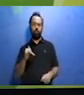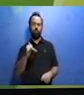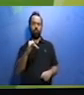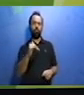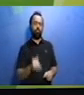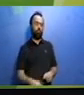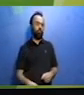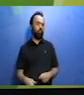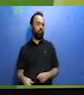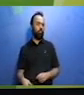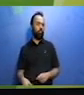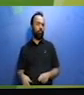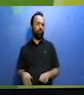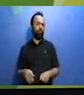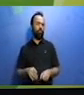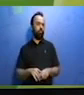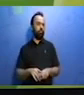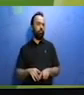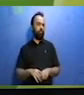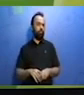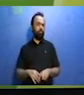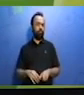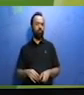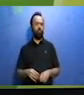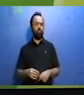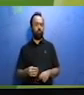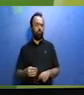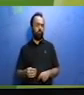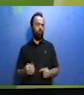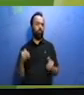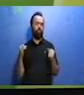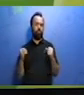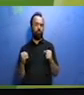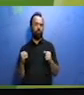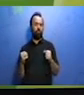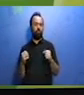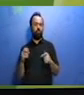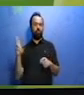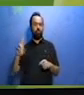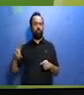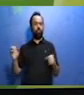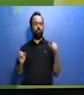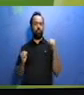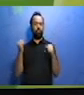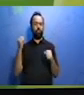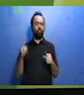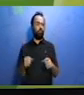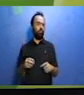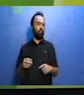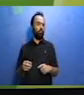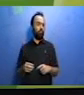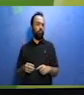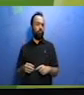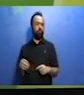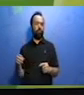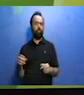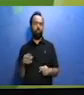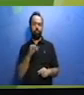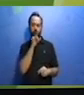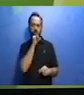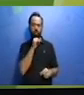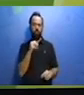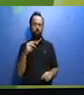o restante é utilizado como matéria-prima de outras indústrias, como, por exemplo, os polímeros usados